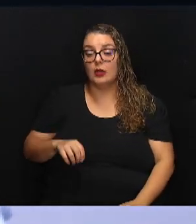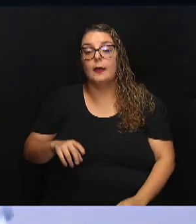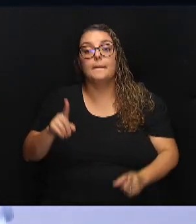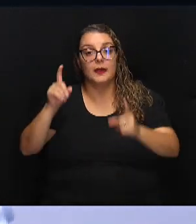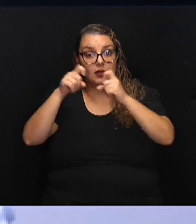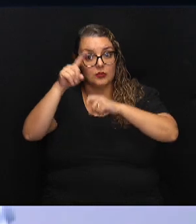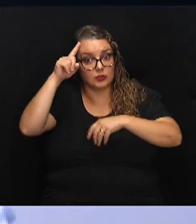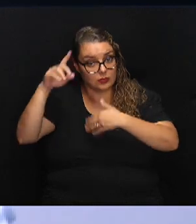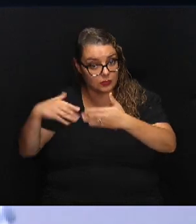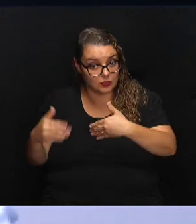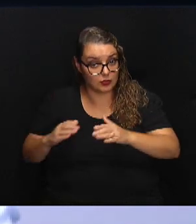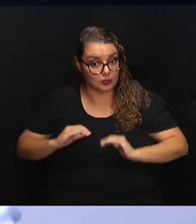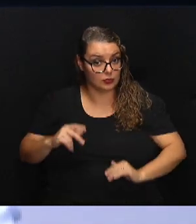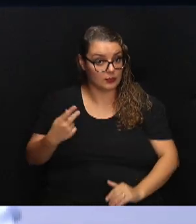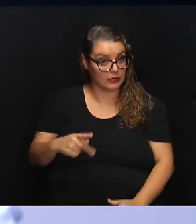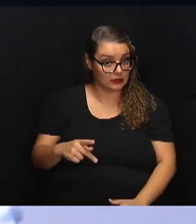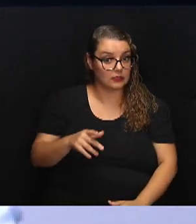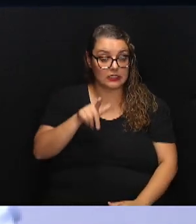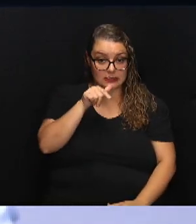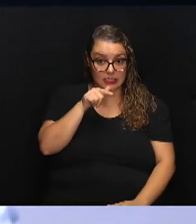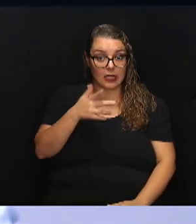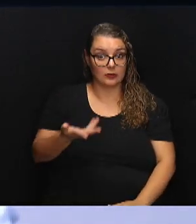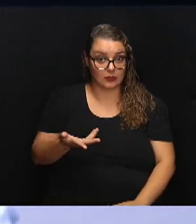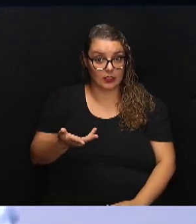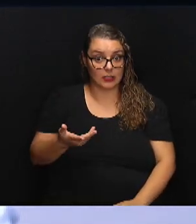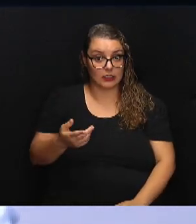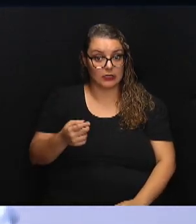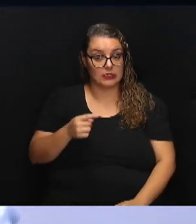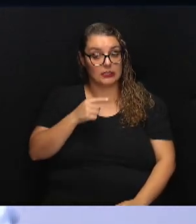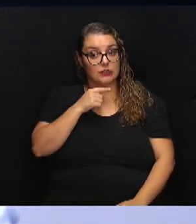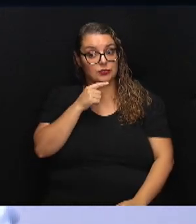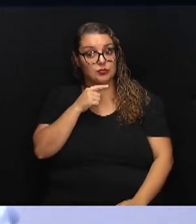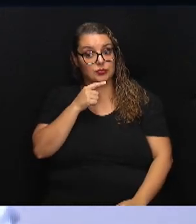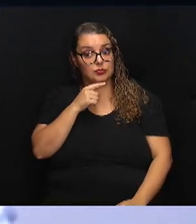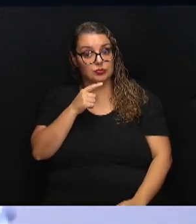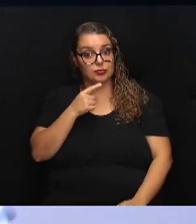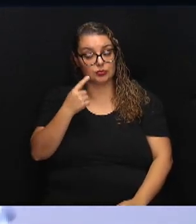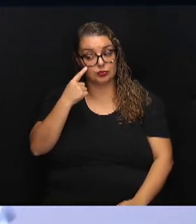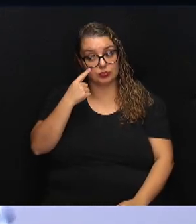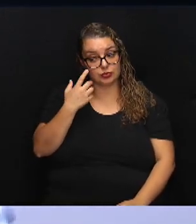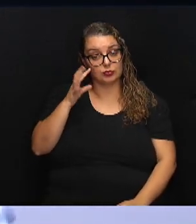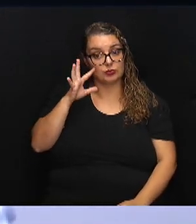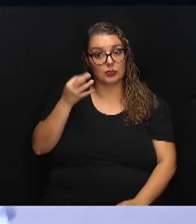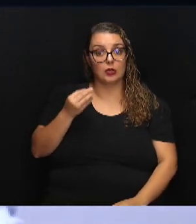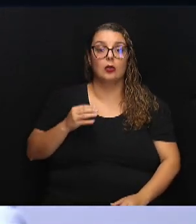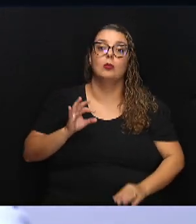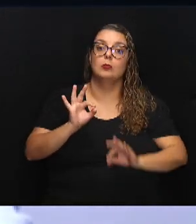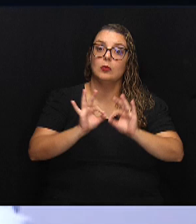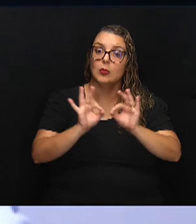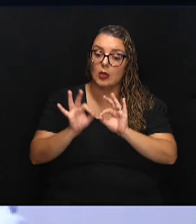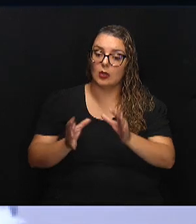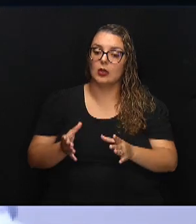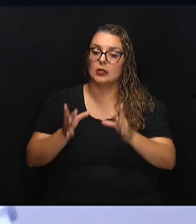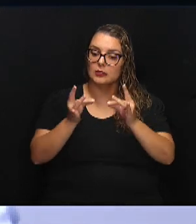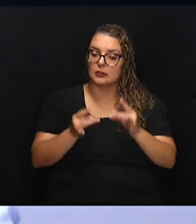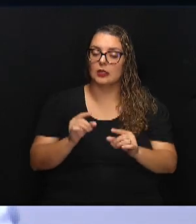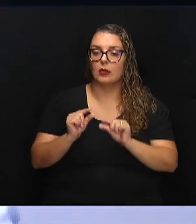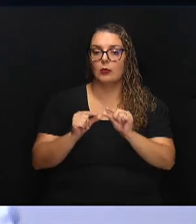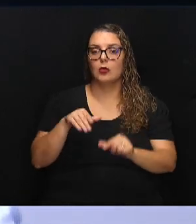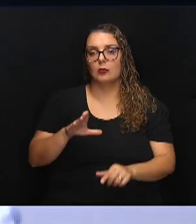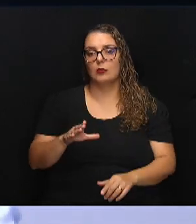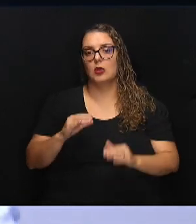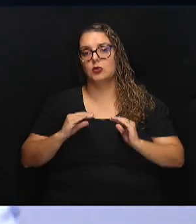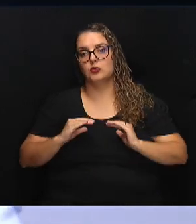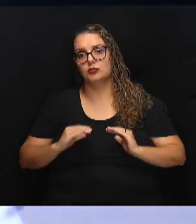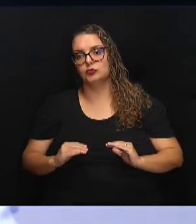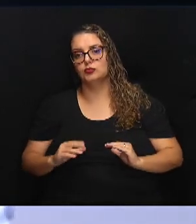dia do seu comportamento. Então isso levantou aí a nossa necessidade do comitê de compreender um pouco mais o